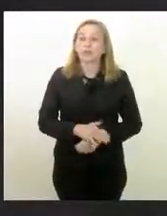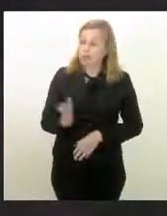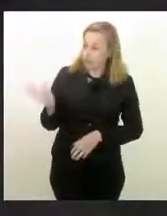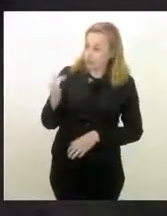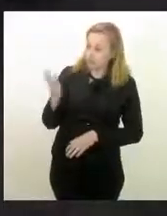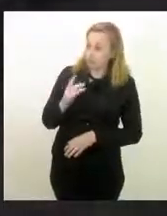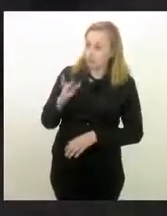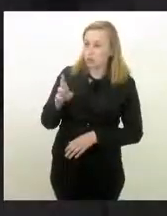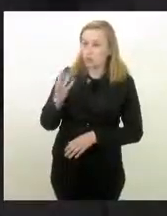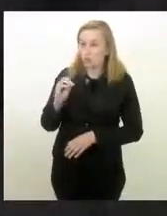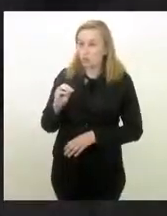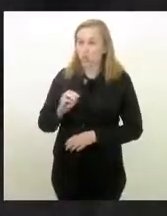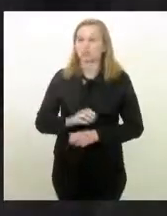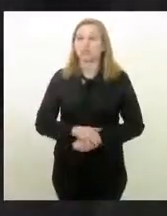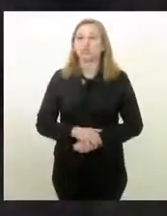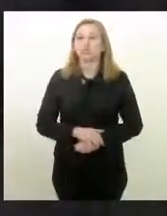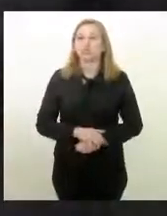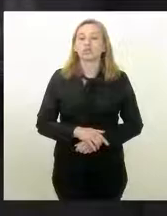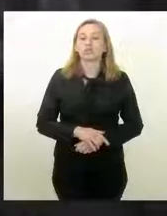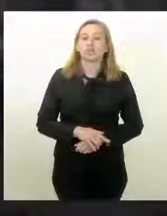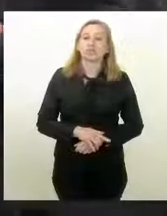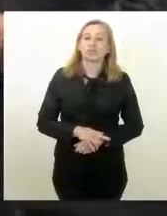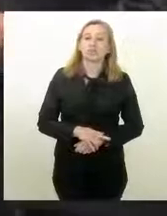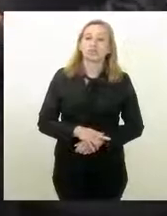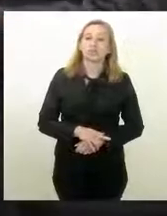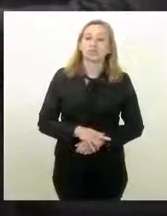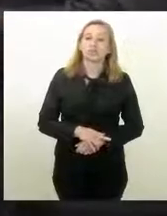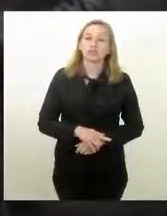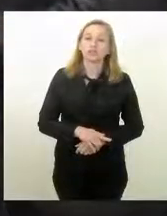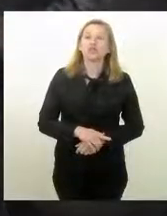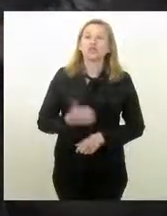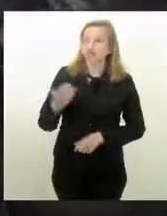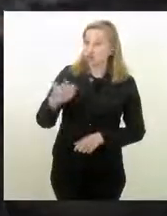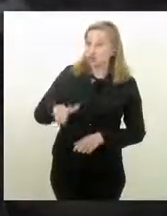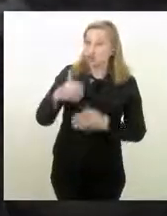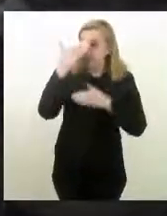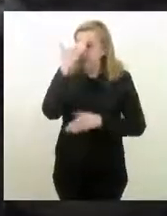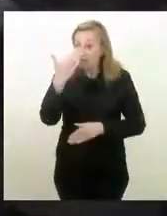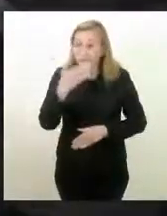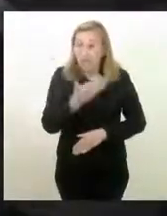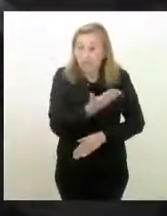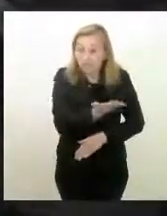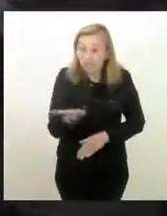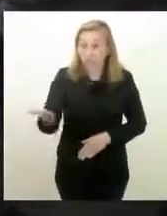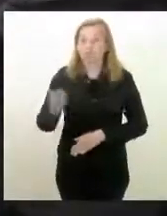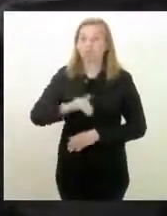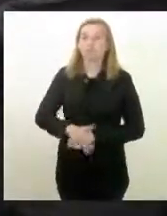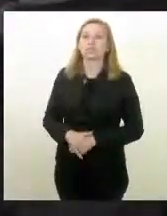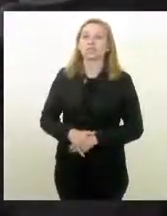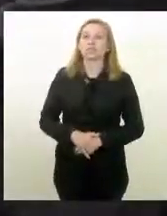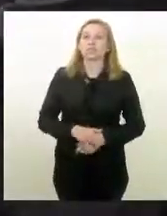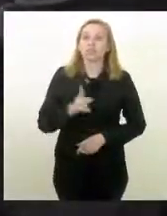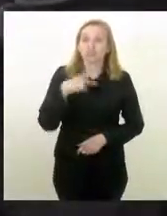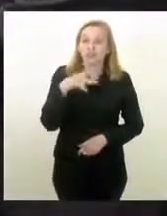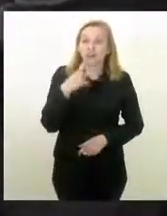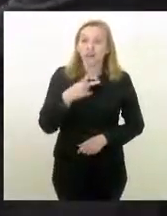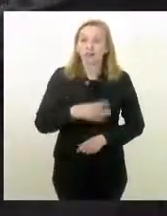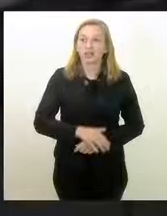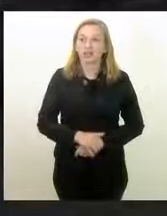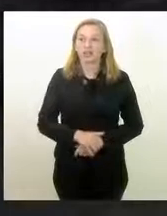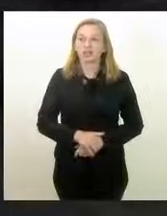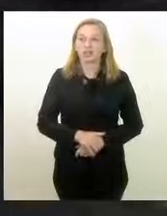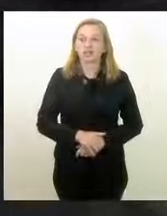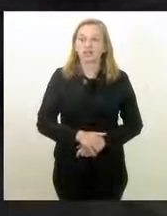Bruno. Fica aqui. Mais uma vez, agradecer a todos. Dizer